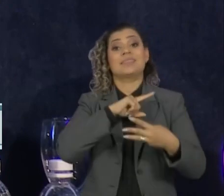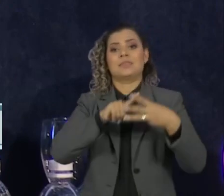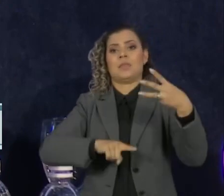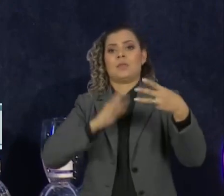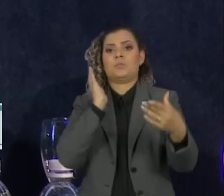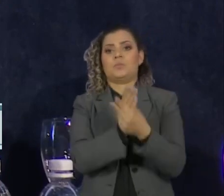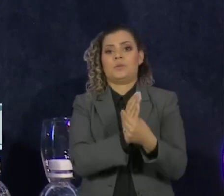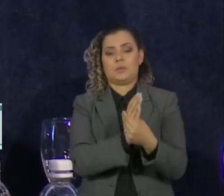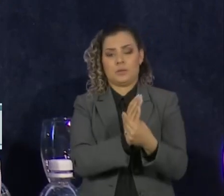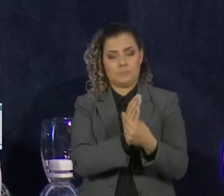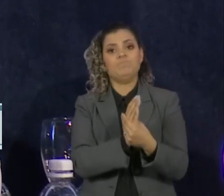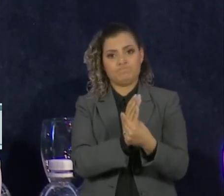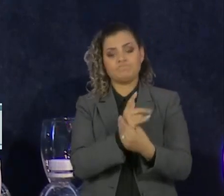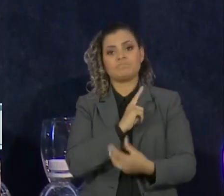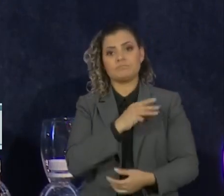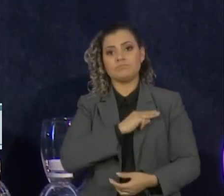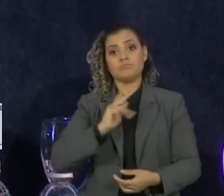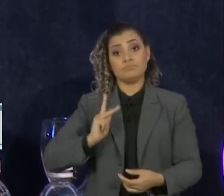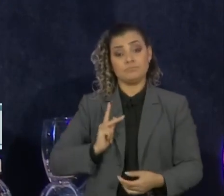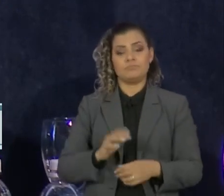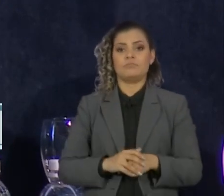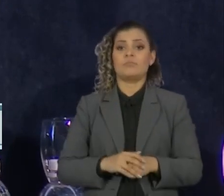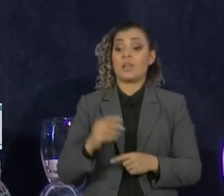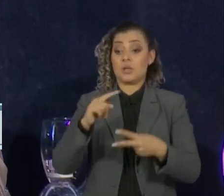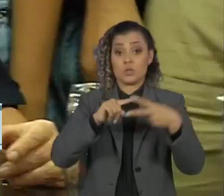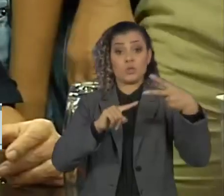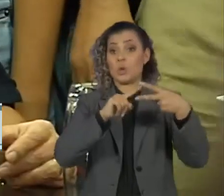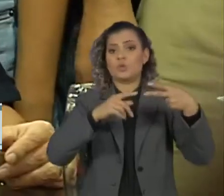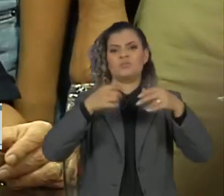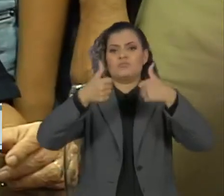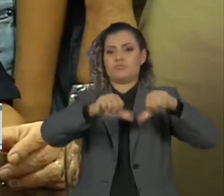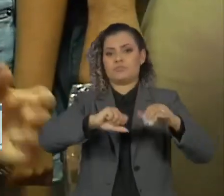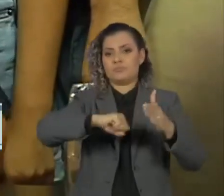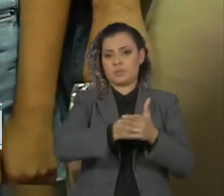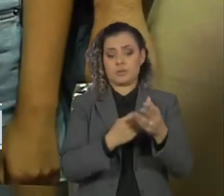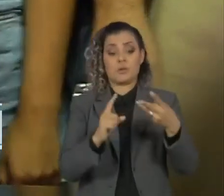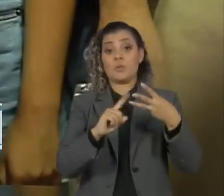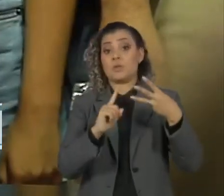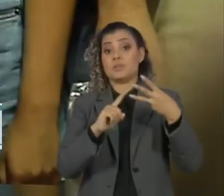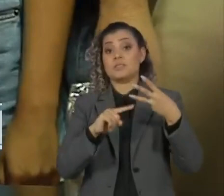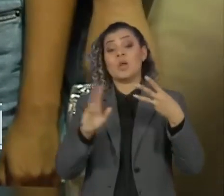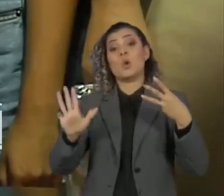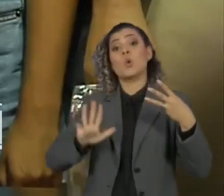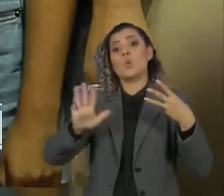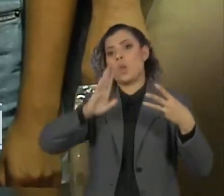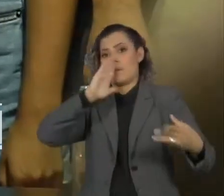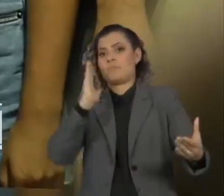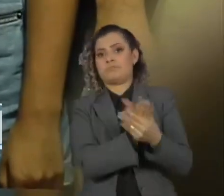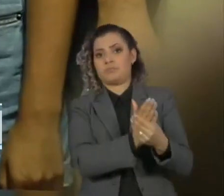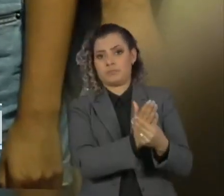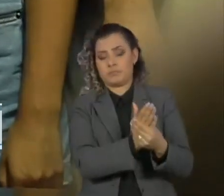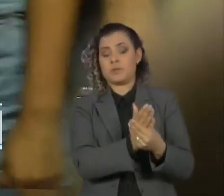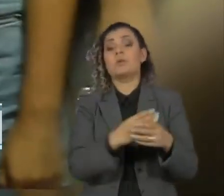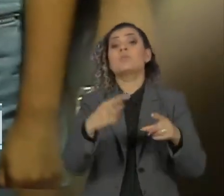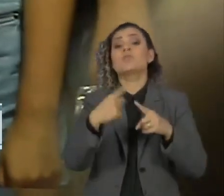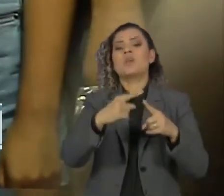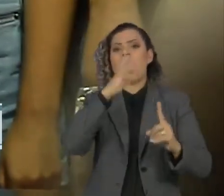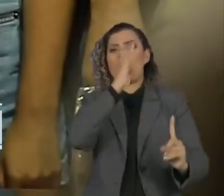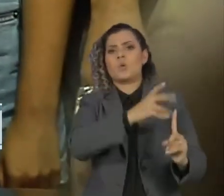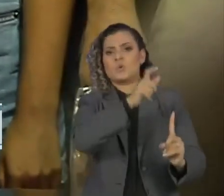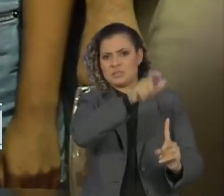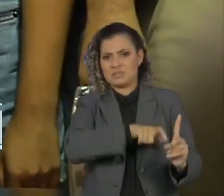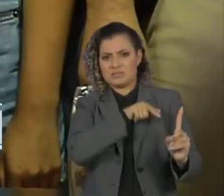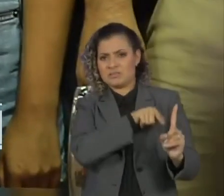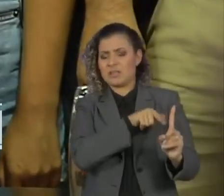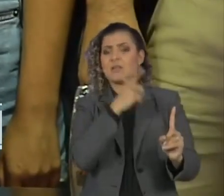no Conselho Nacional do Ministério Público. 2 deles foram suspensos. Um terceiro foi um pedido do ex-presidente Lula, que acusa Deltan de promover